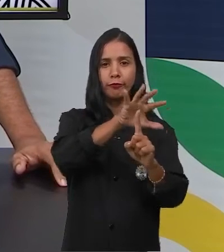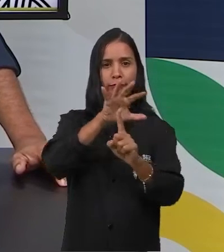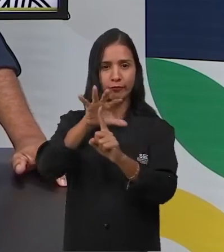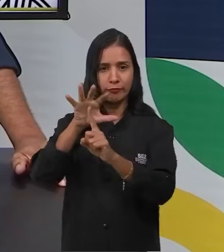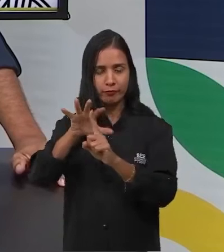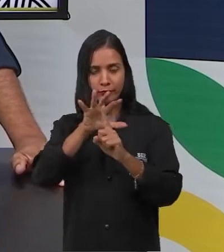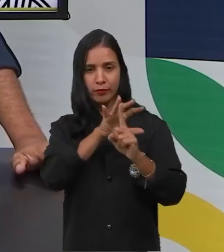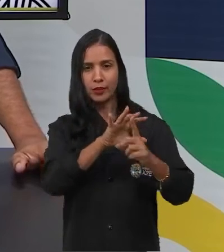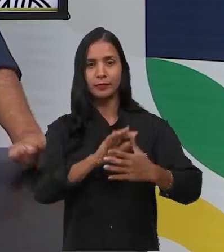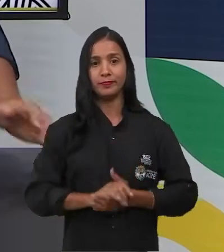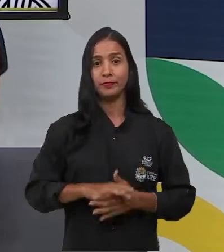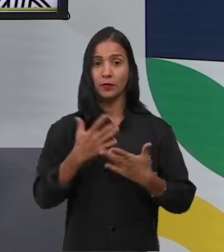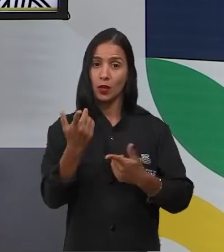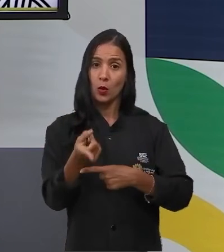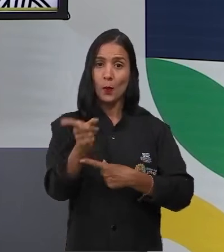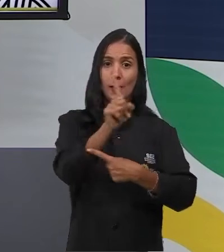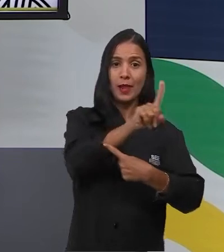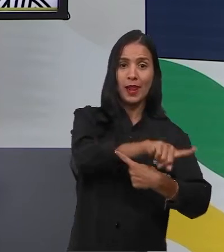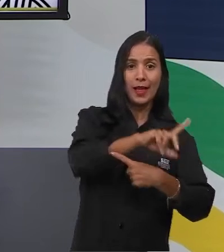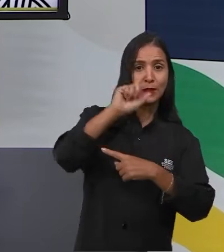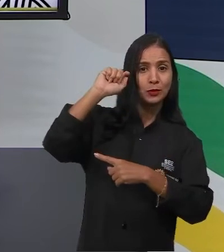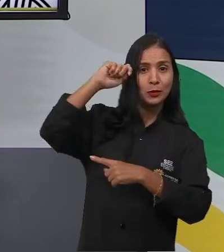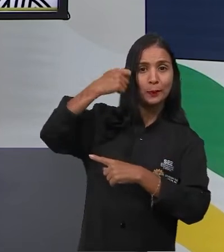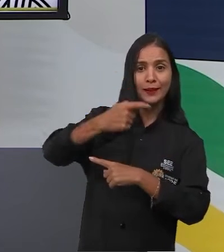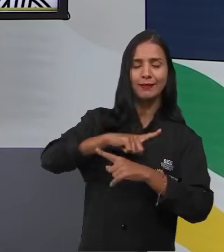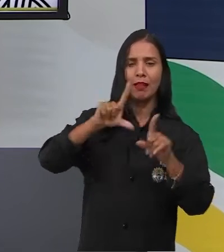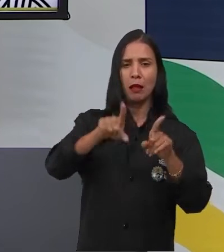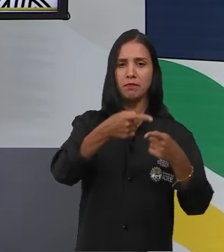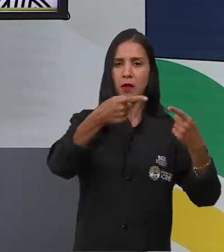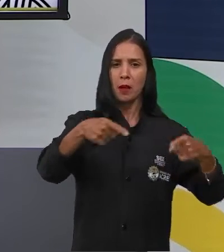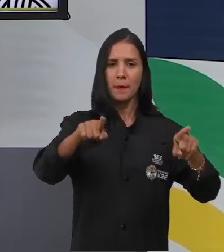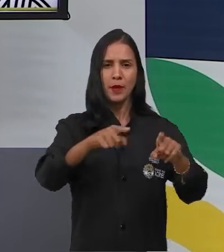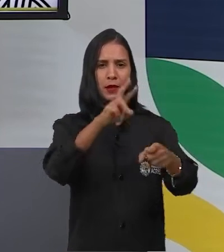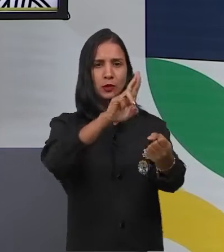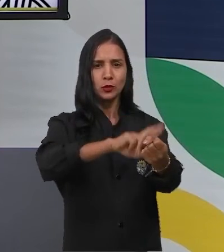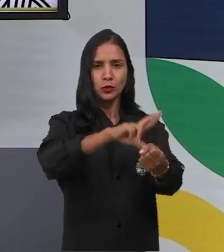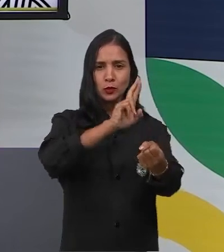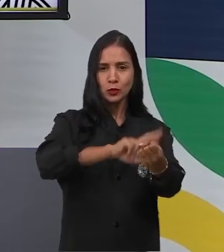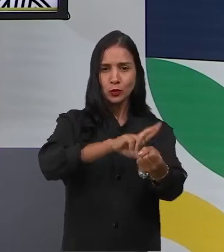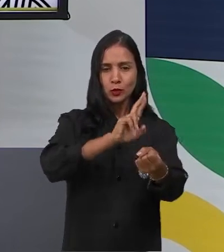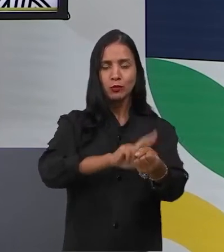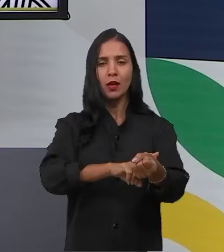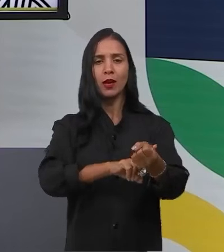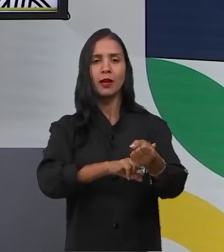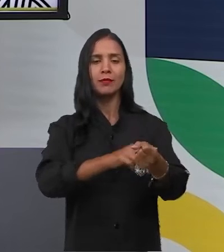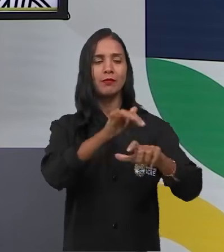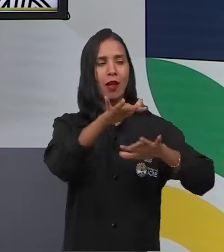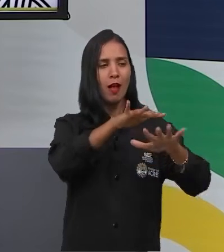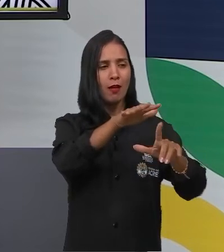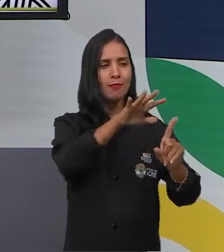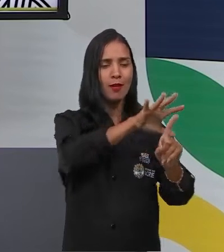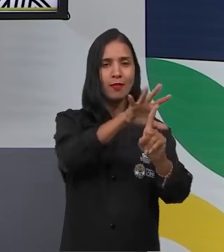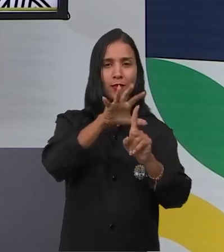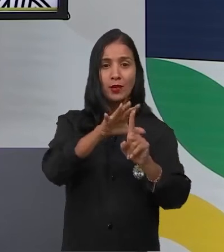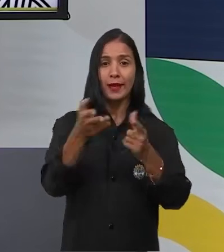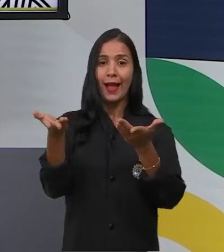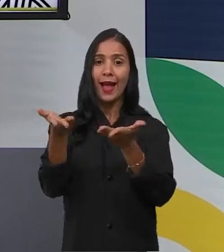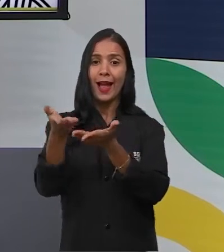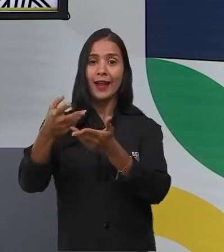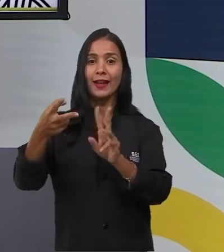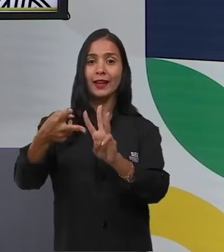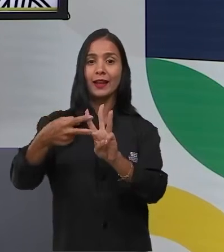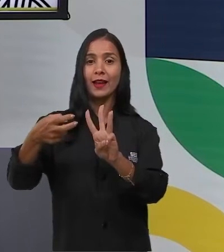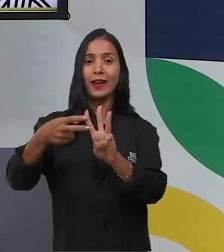viés da cultura afro tinha a musicalidade, o ritmo como direcionamento, aqui já é algo mais ancestral, algo